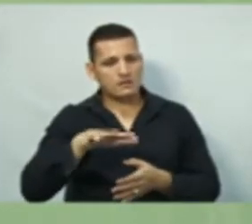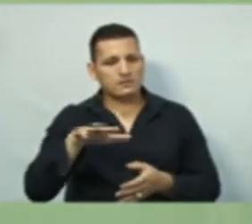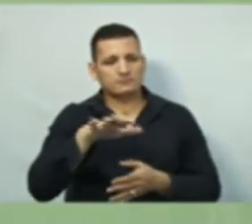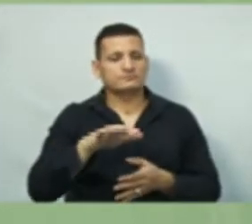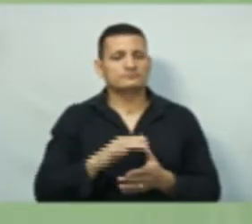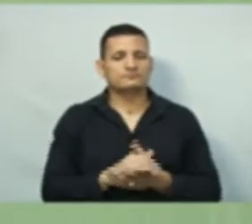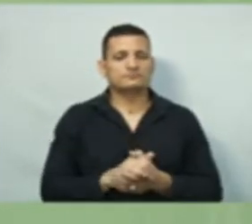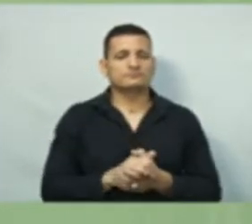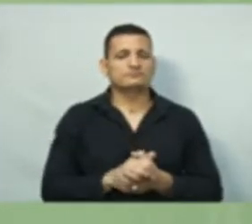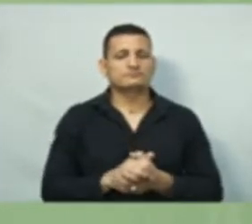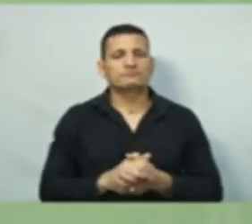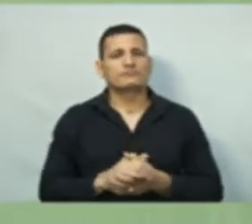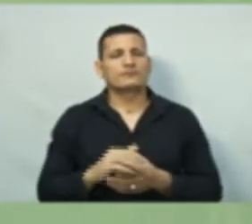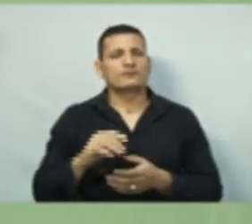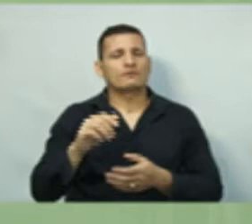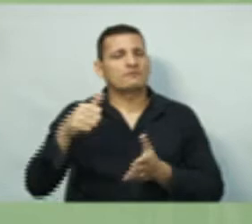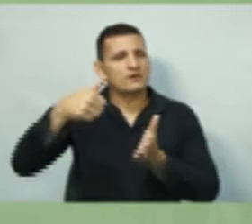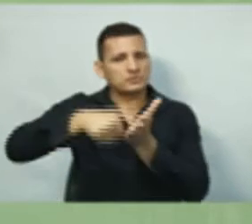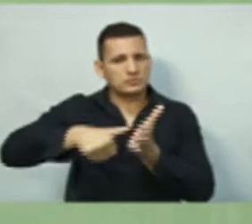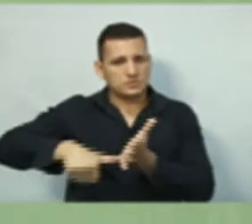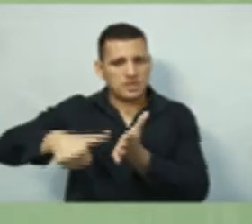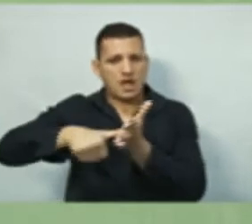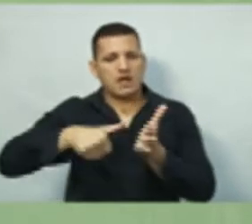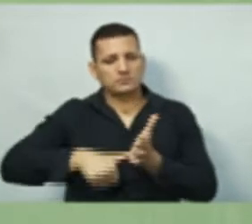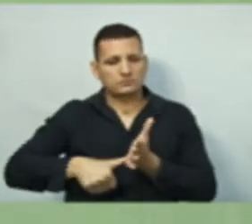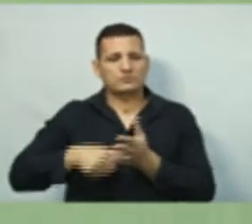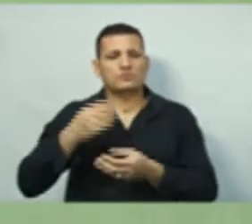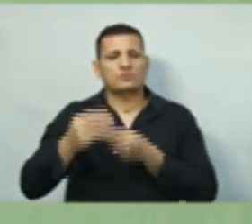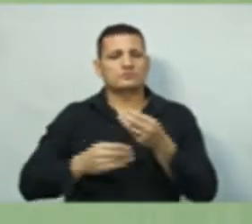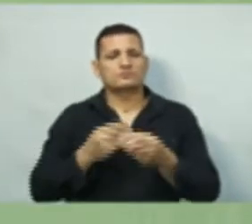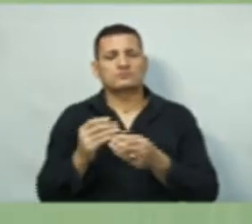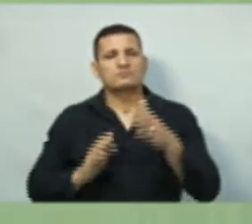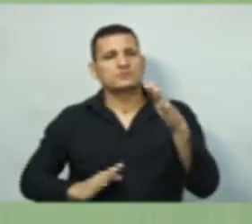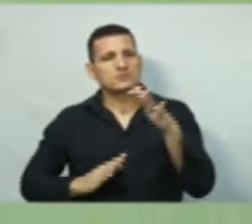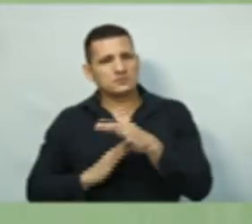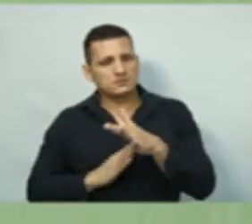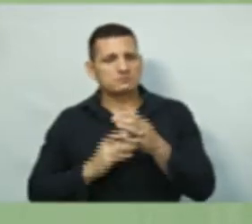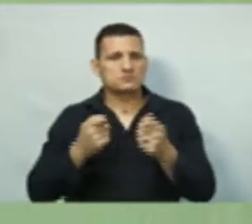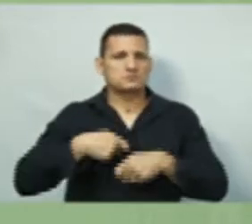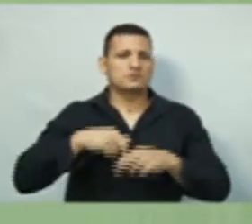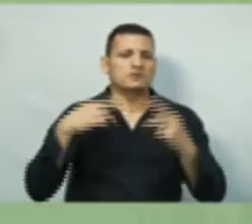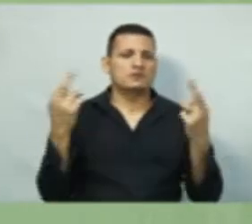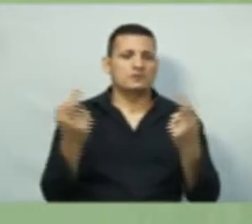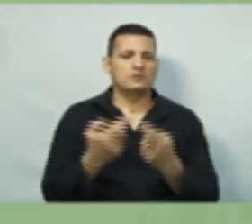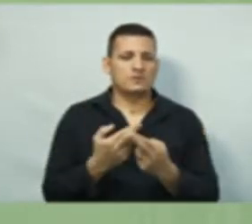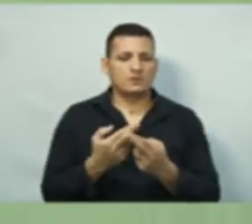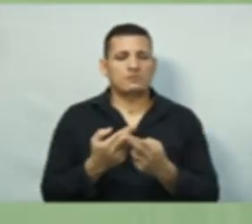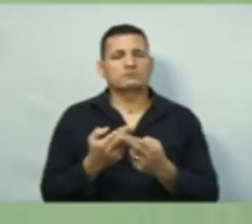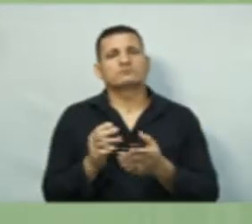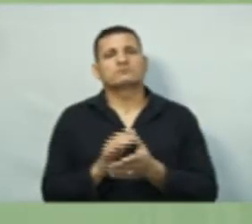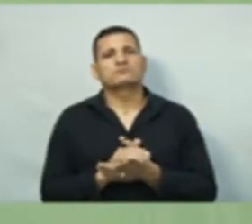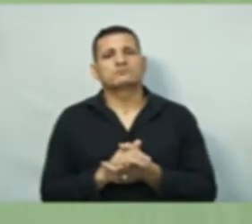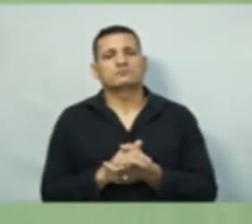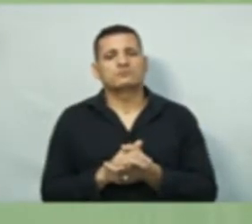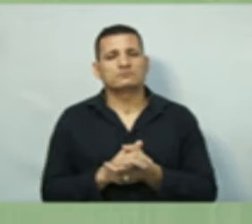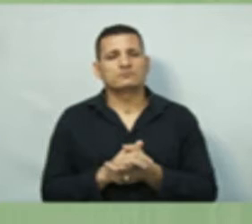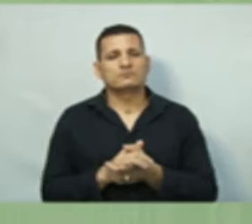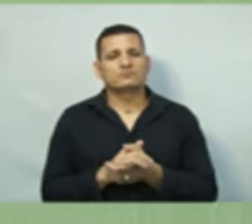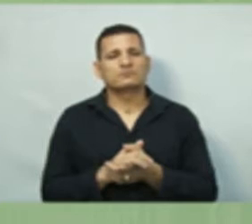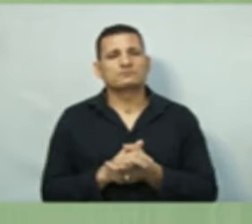associados limitada às possibilidades de reunião, controle, operações e prestações de